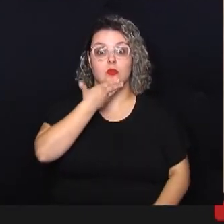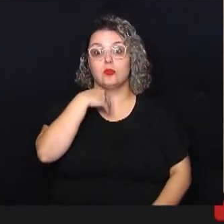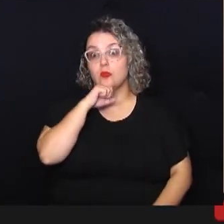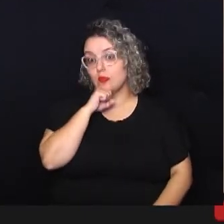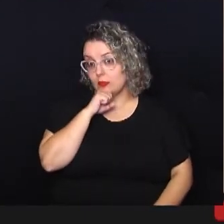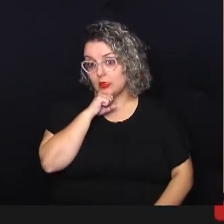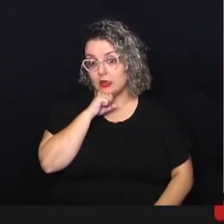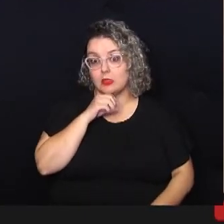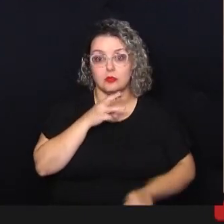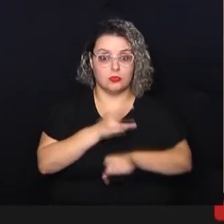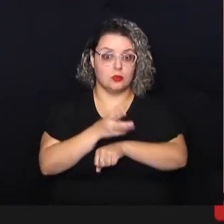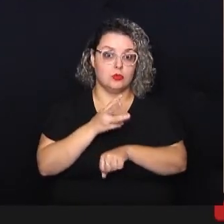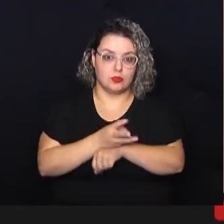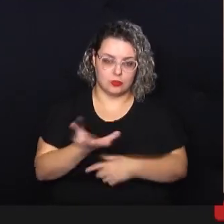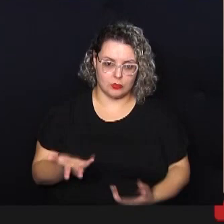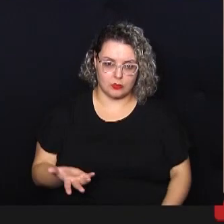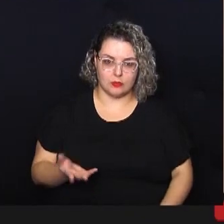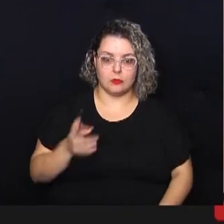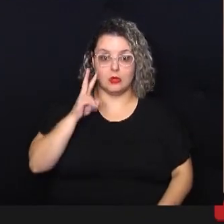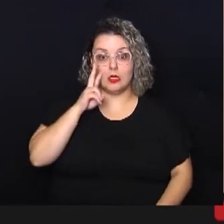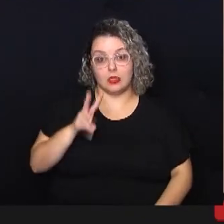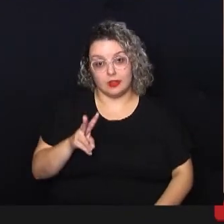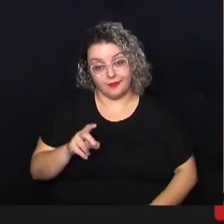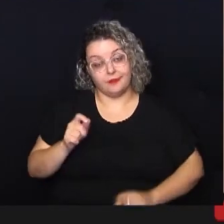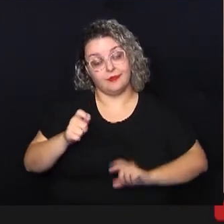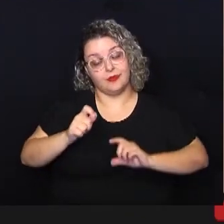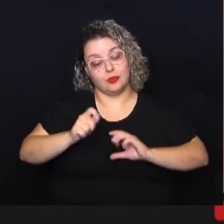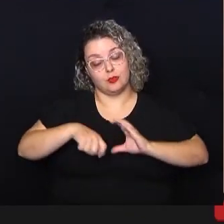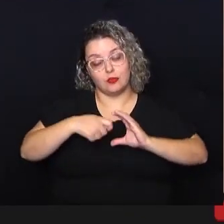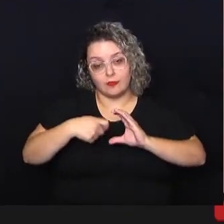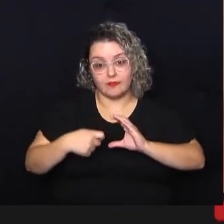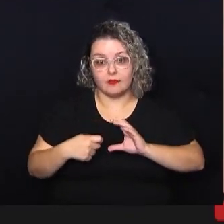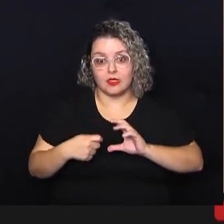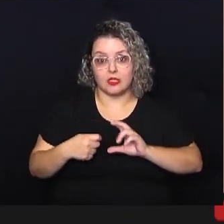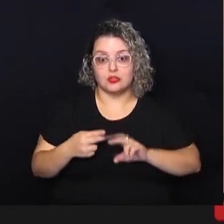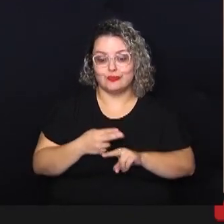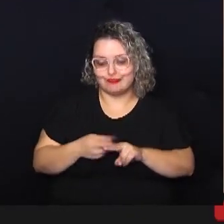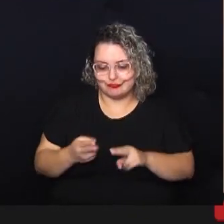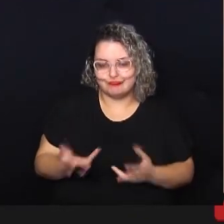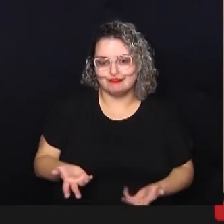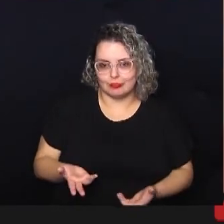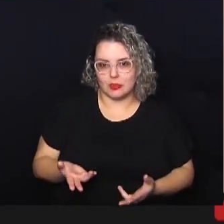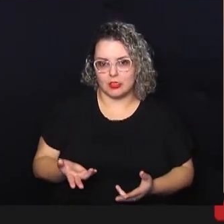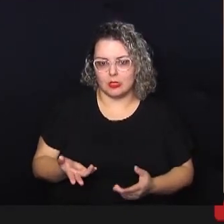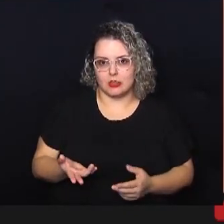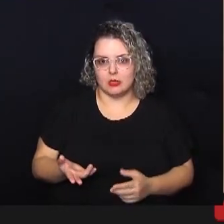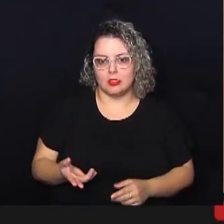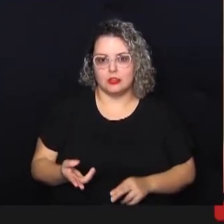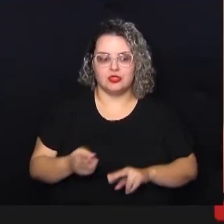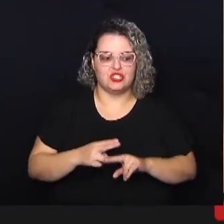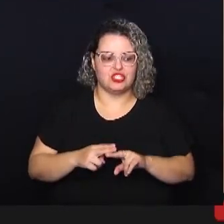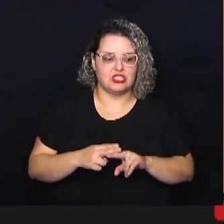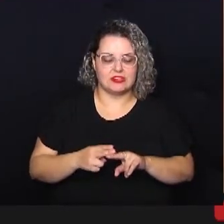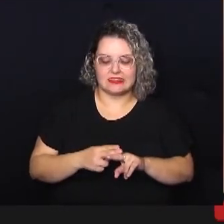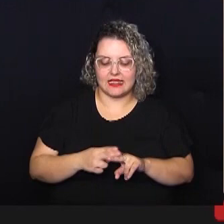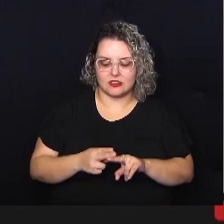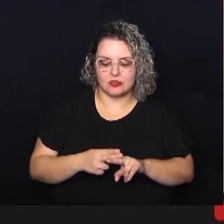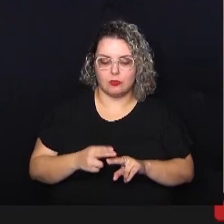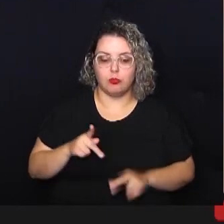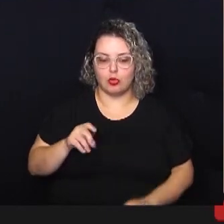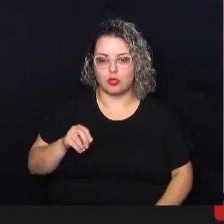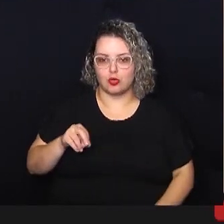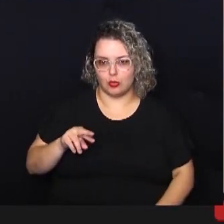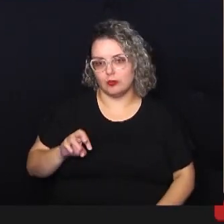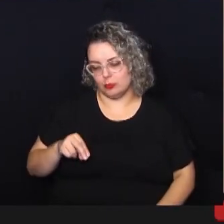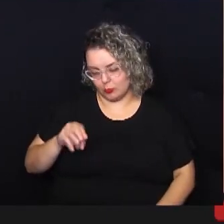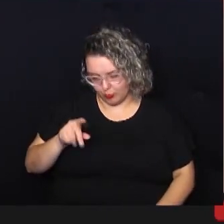num grupo de WhatsApp, e viu um vídeo pornográfico. E ele chegou na escola, ele tinha 5 aninhos, e começou a contar o que ele viu,